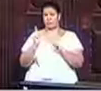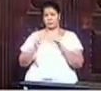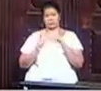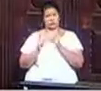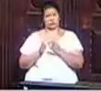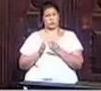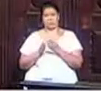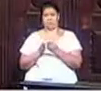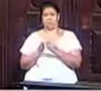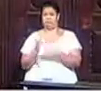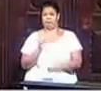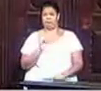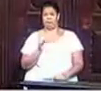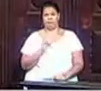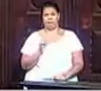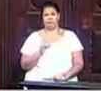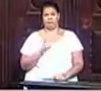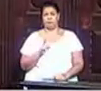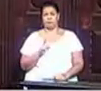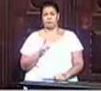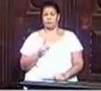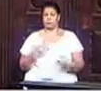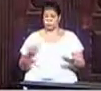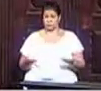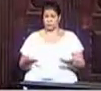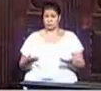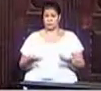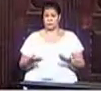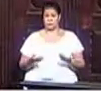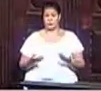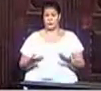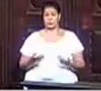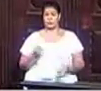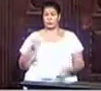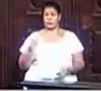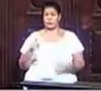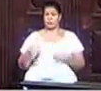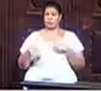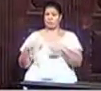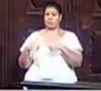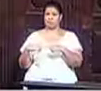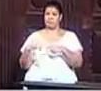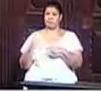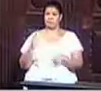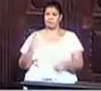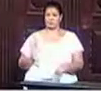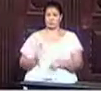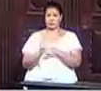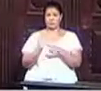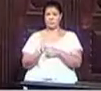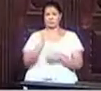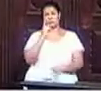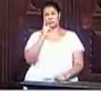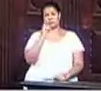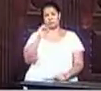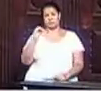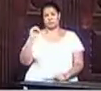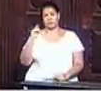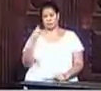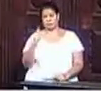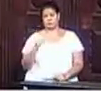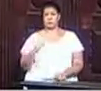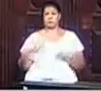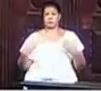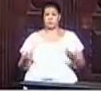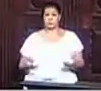por licitação, ela herdou da 1001. Não é verdade? Foi uma herança para ajudar a 1001 e a CCR Barcas então herdou a